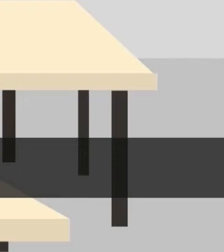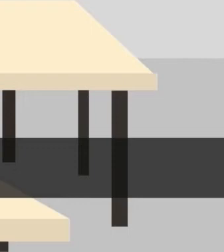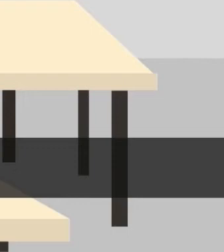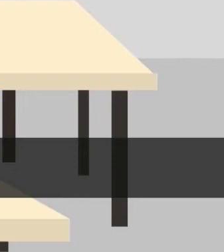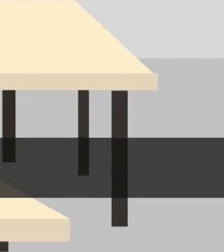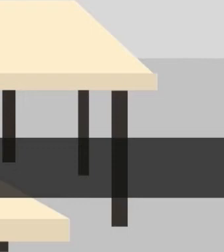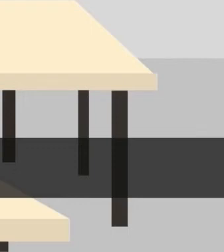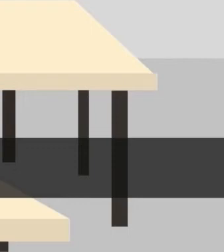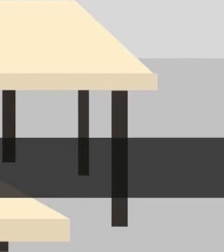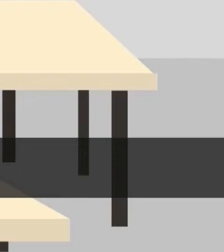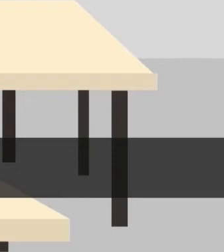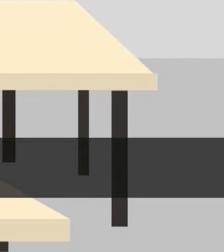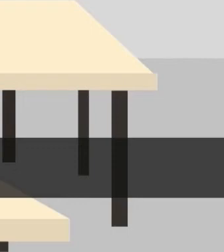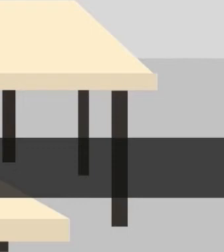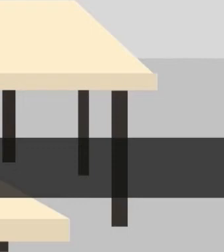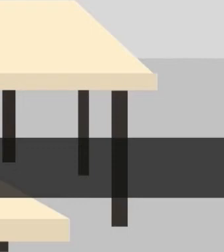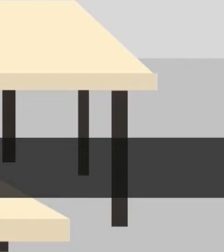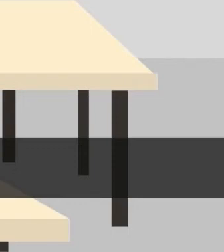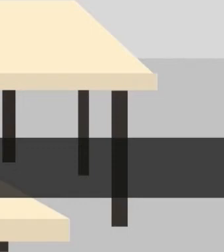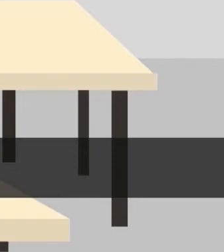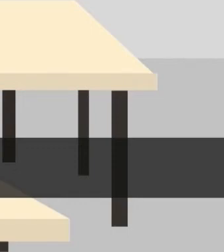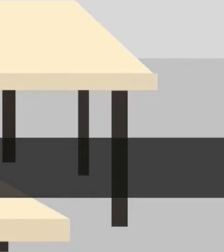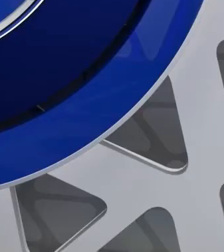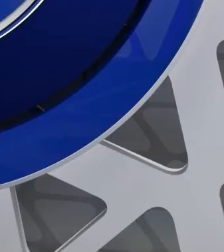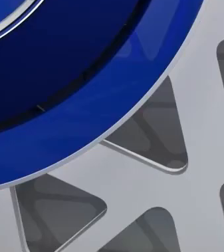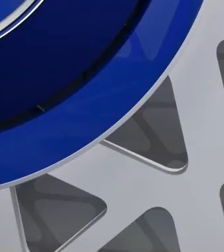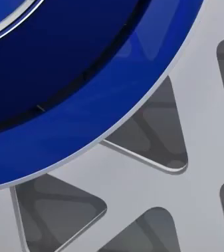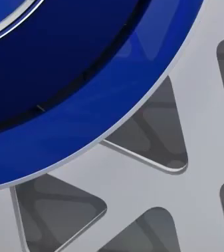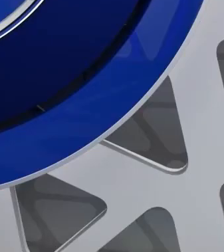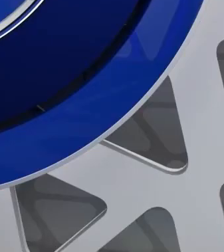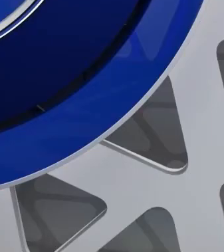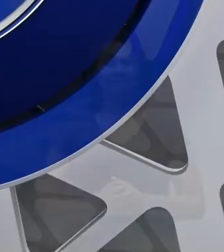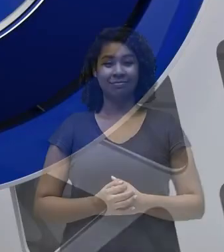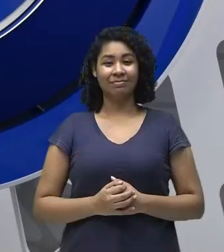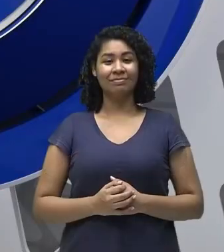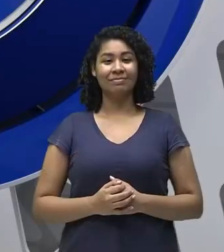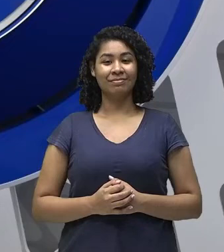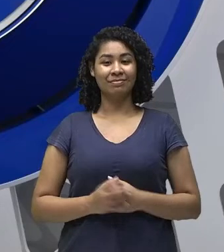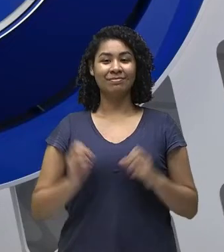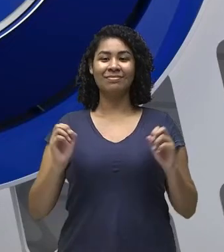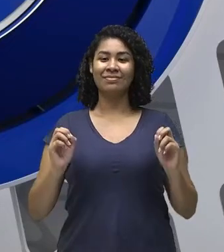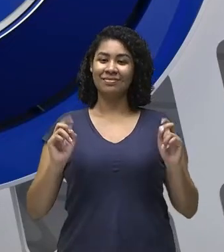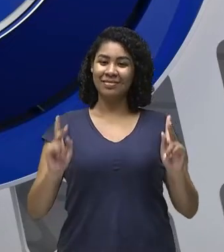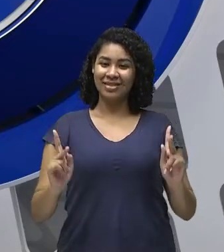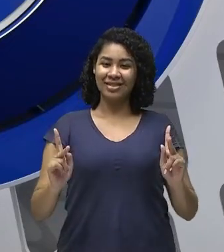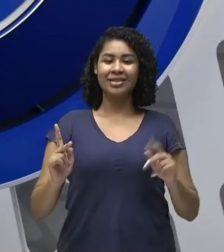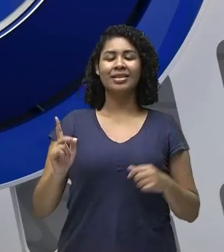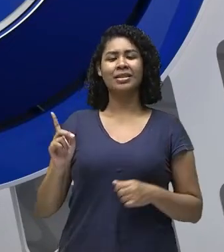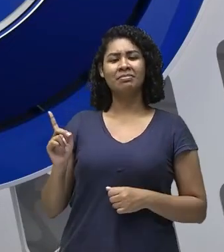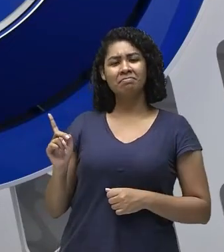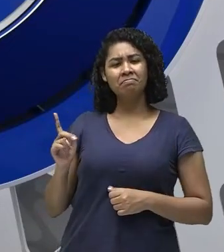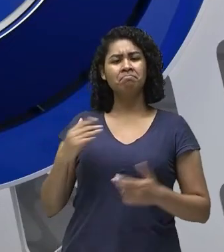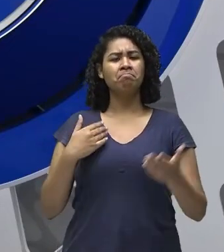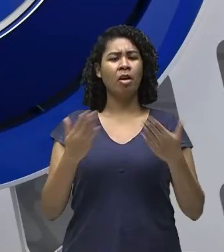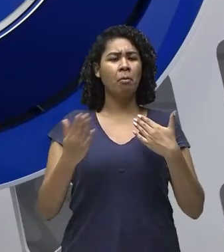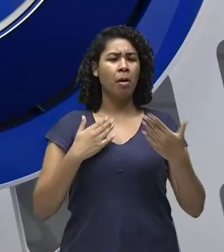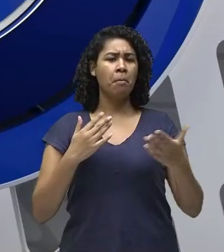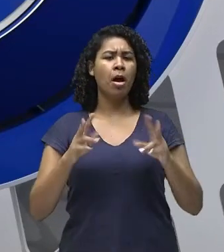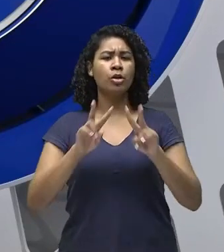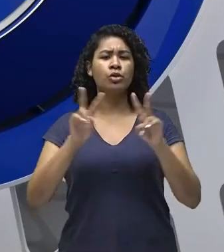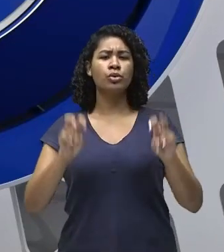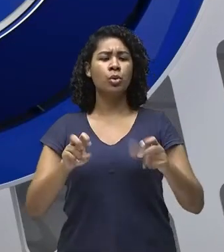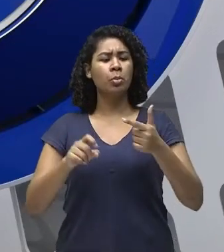he? He's 47. Ok, outra conversa aí, né, sobre outra